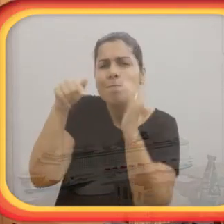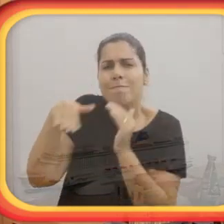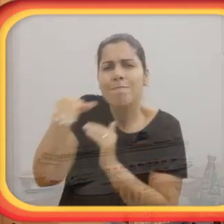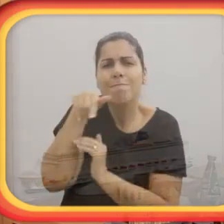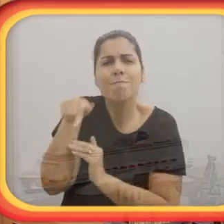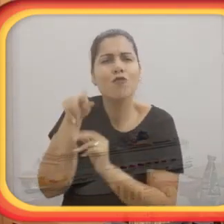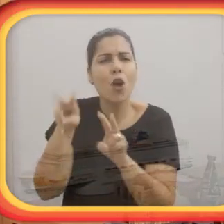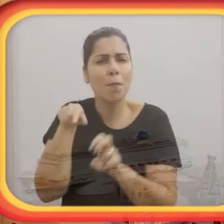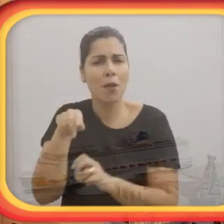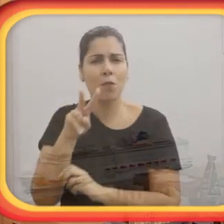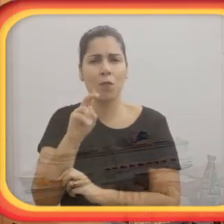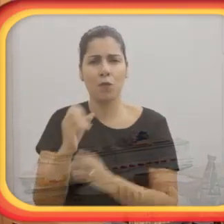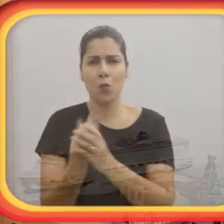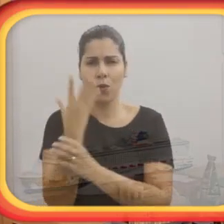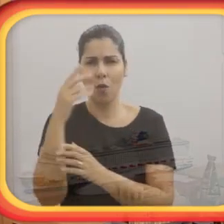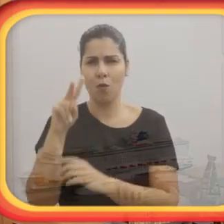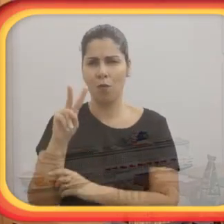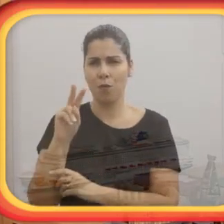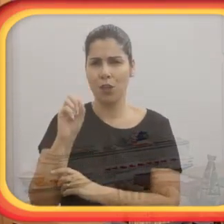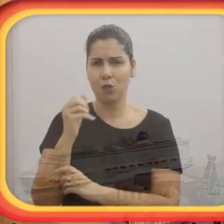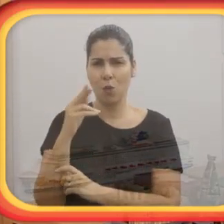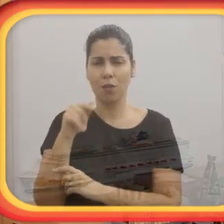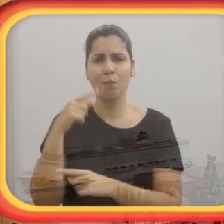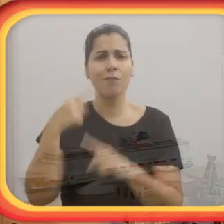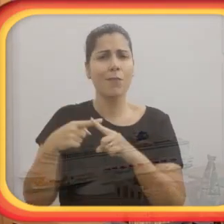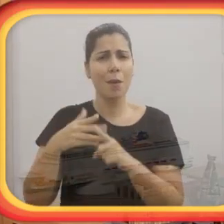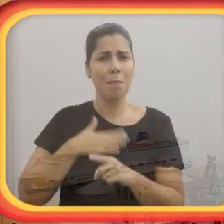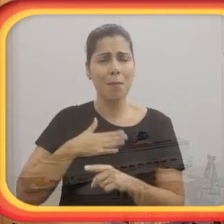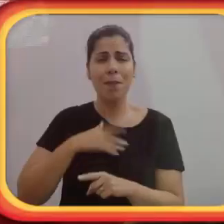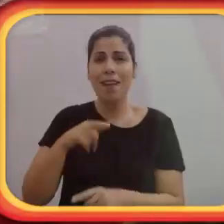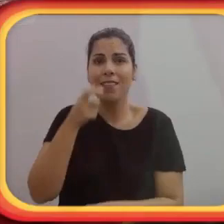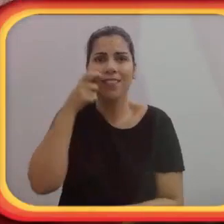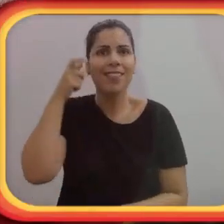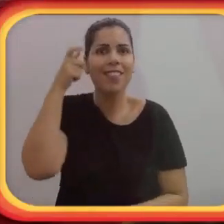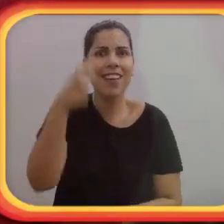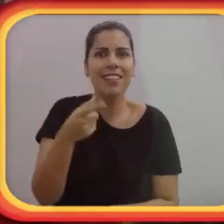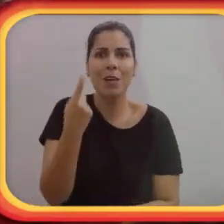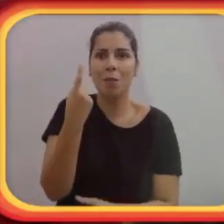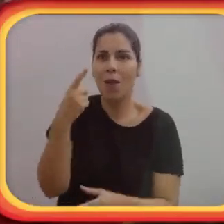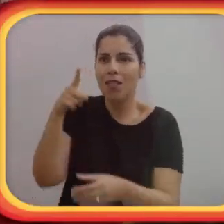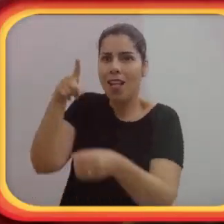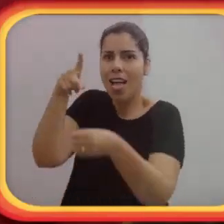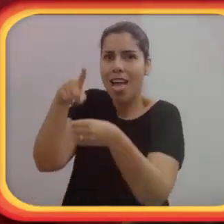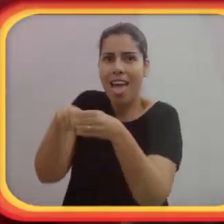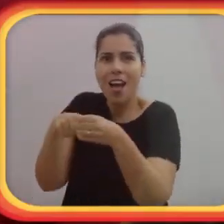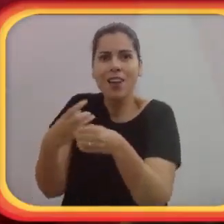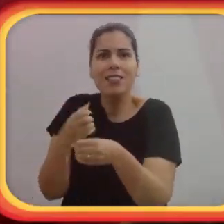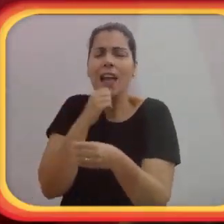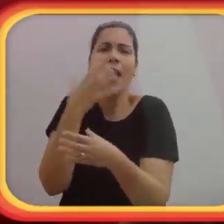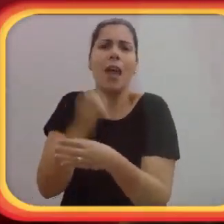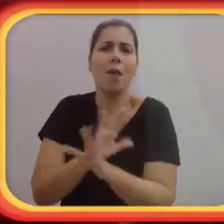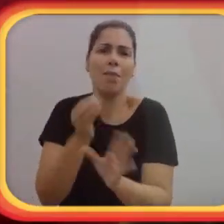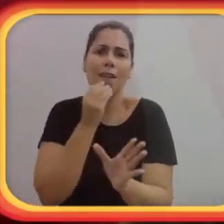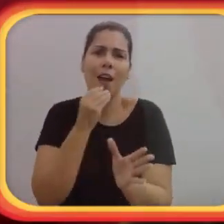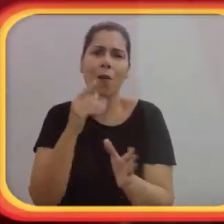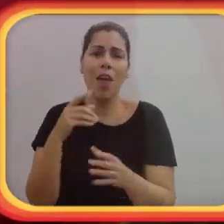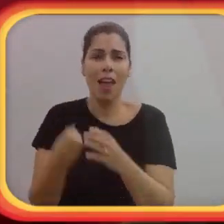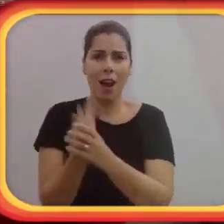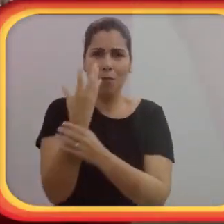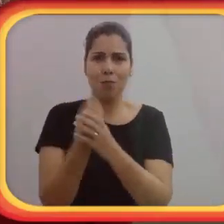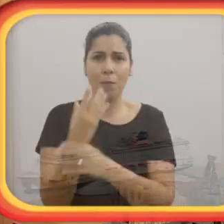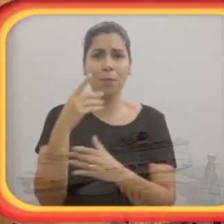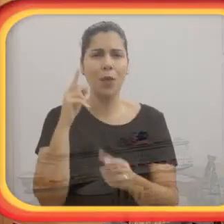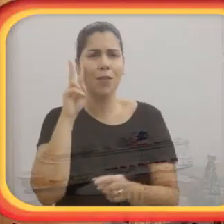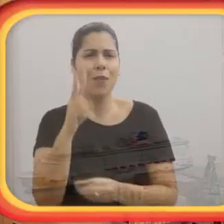o meu primeiro vídeo do Mundo na Ponta dos Dedos foi a respeito do vulcão Vesúvio, porque para mim é muito interessante poder botar o dedo aqui, sem me queimar, claro,